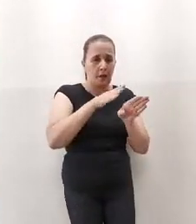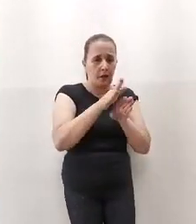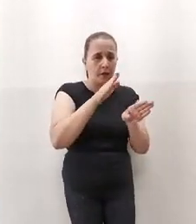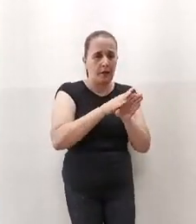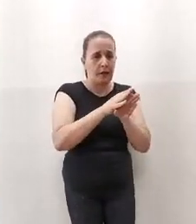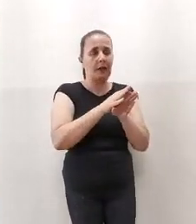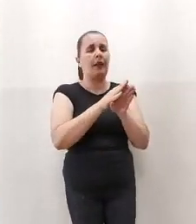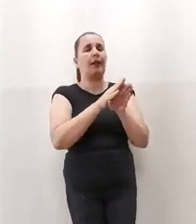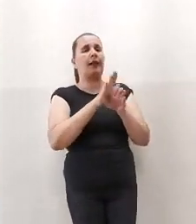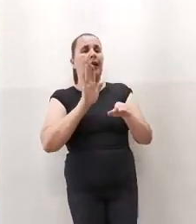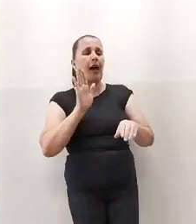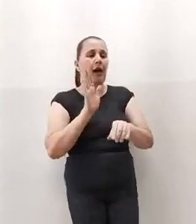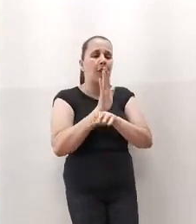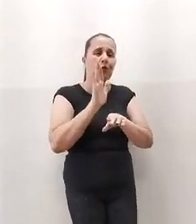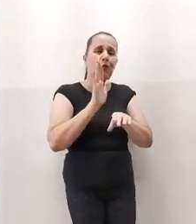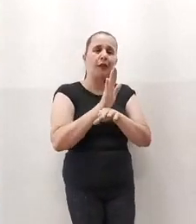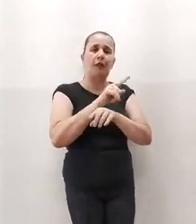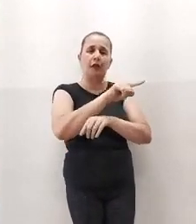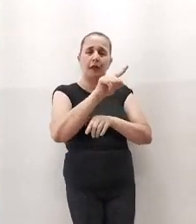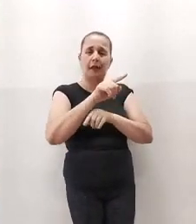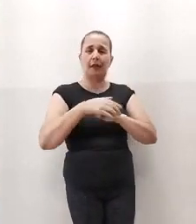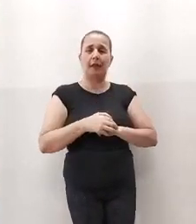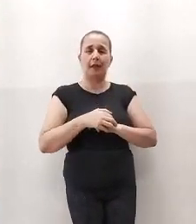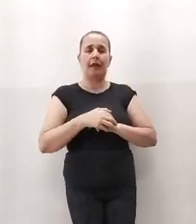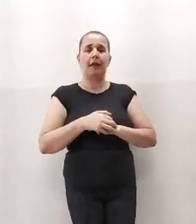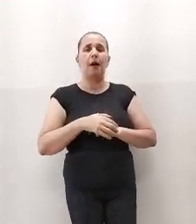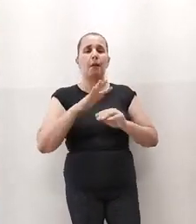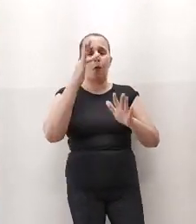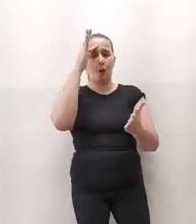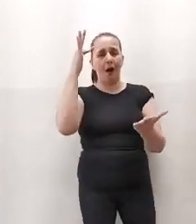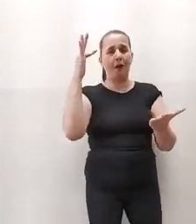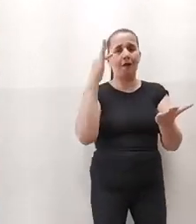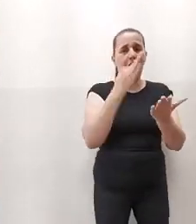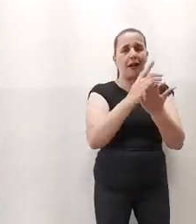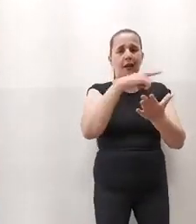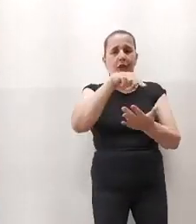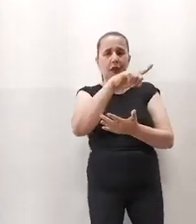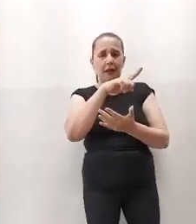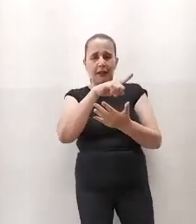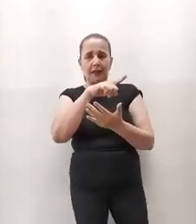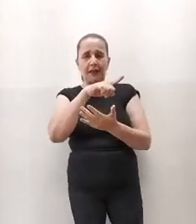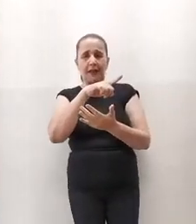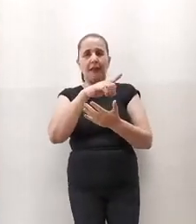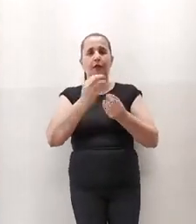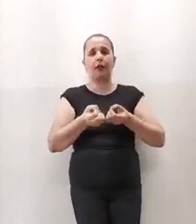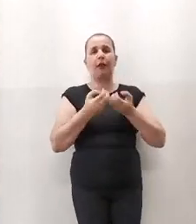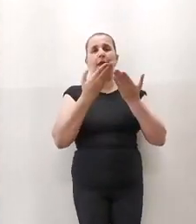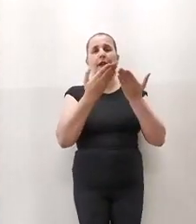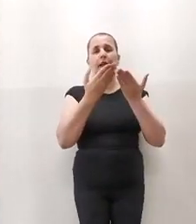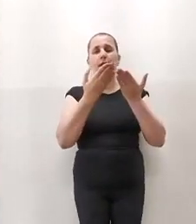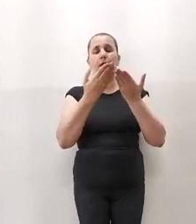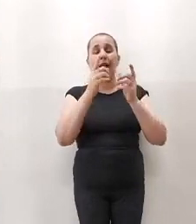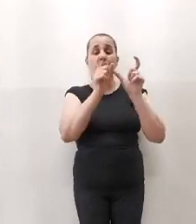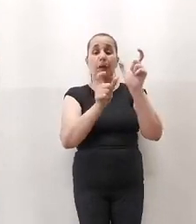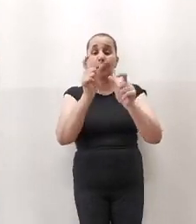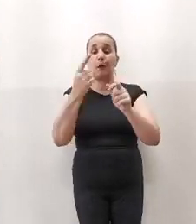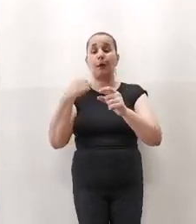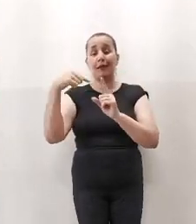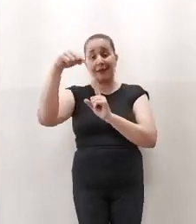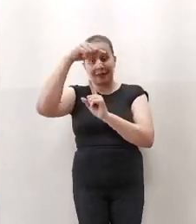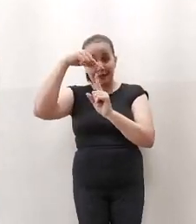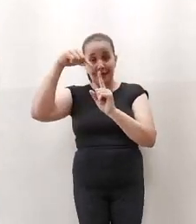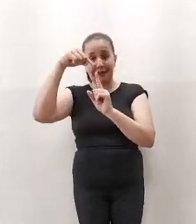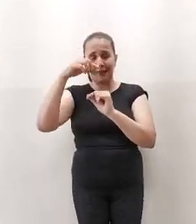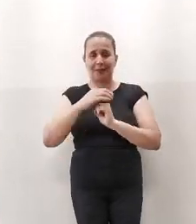a batalhardes diligentemente pela fé que uma vez por todas foi entregue aos santos.